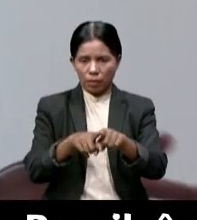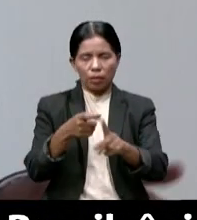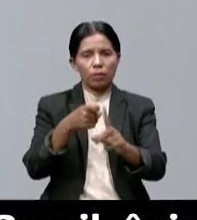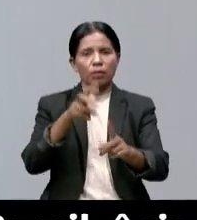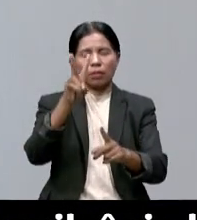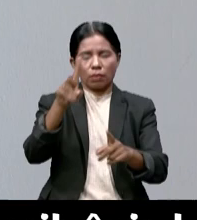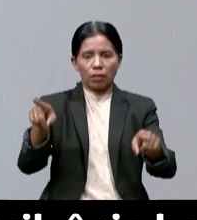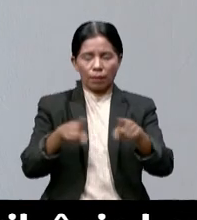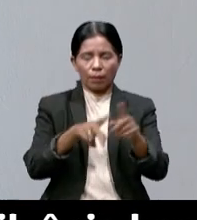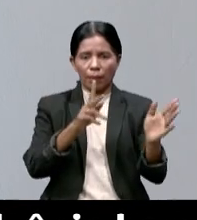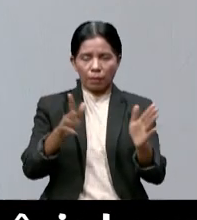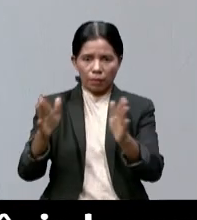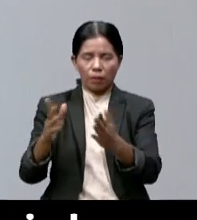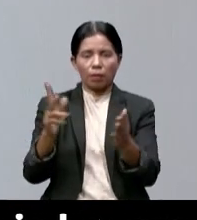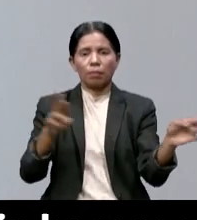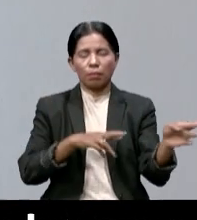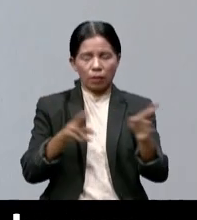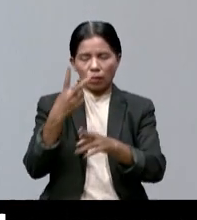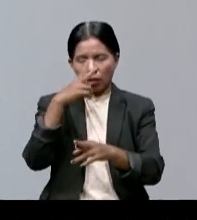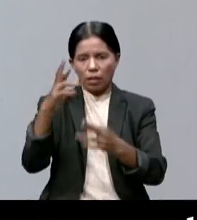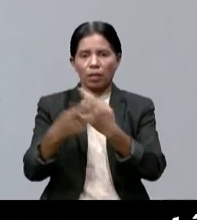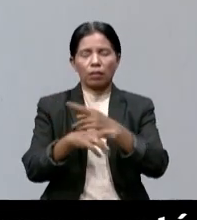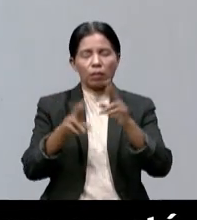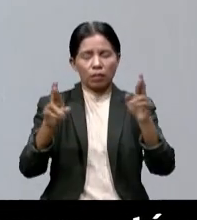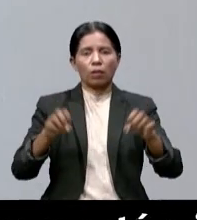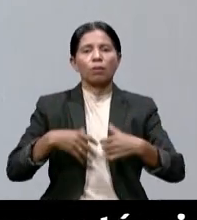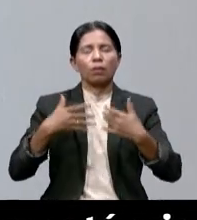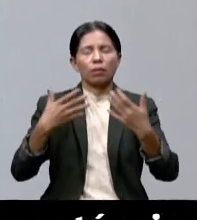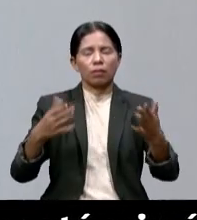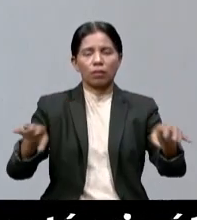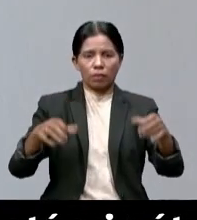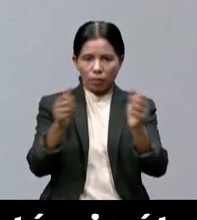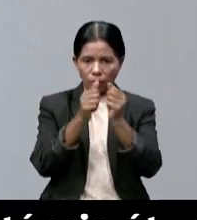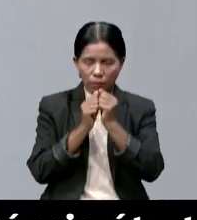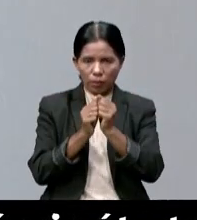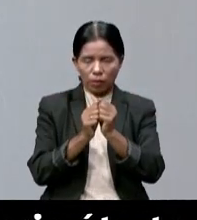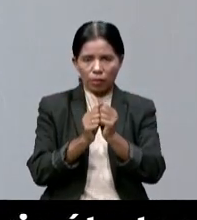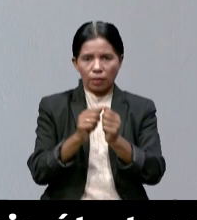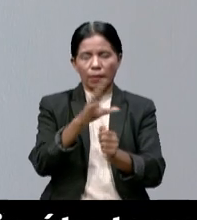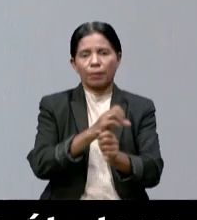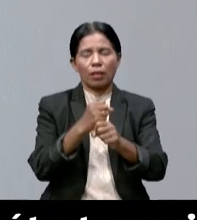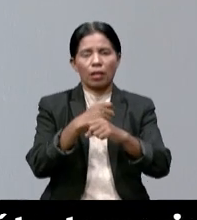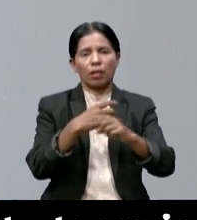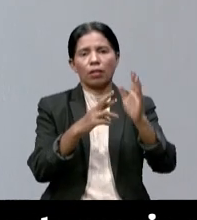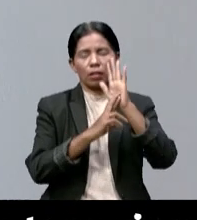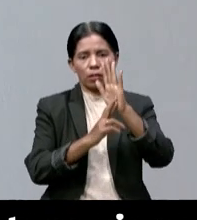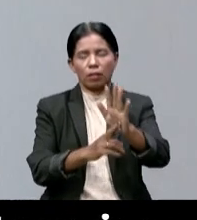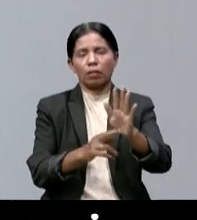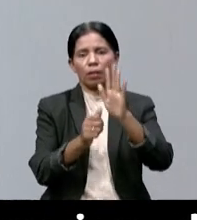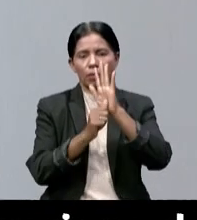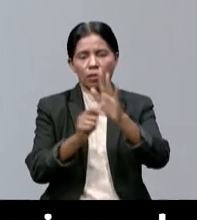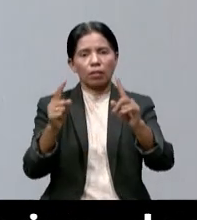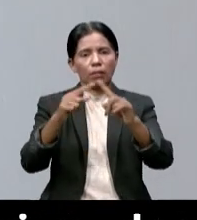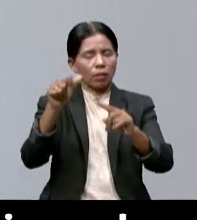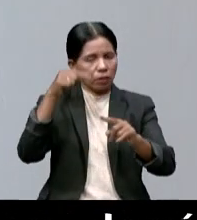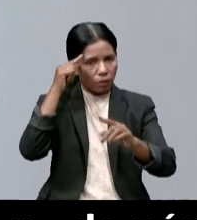ruane se prepara no pronto hare resultado ne o insau servisu hamoto kau fila se halo relatorium o dia presenta ba